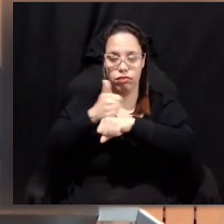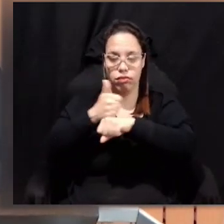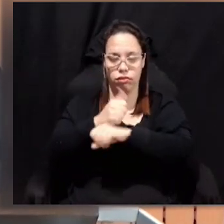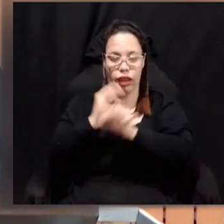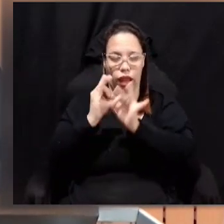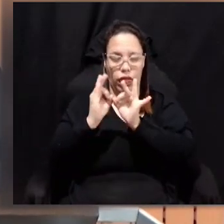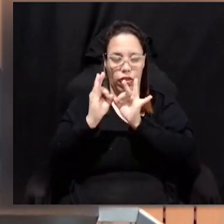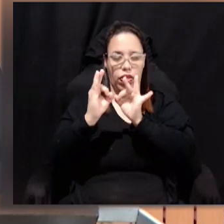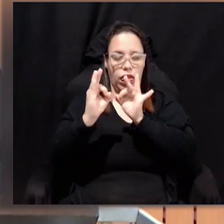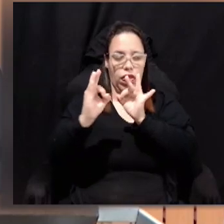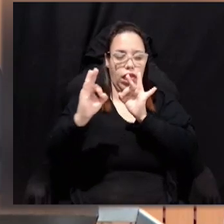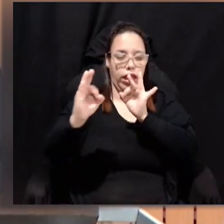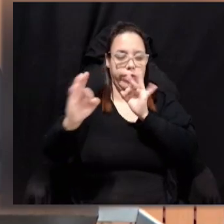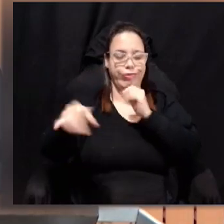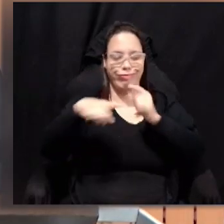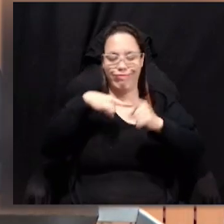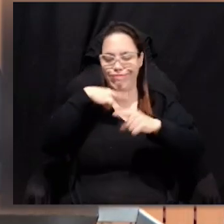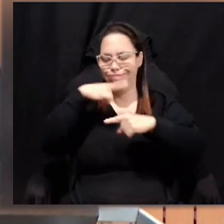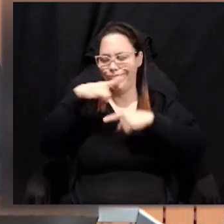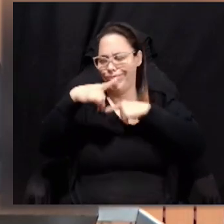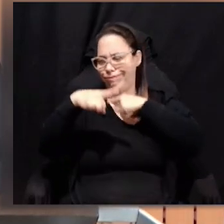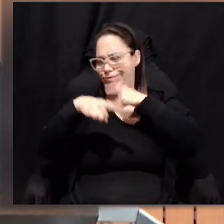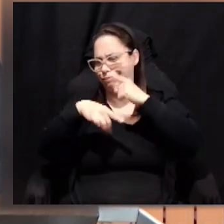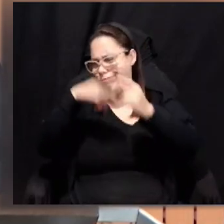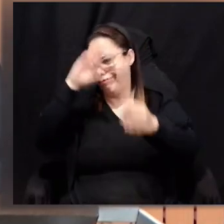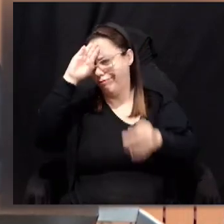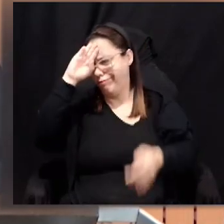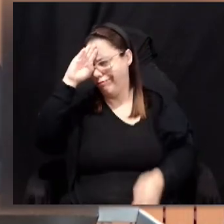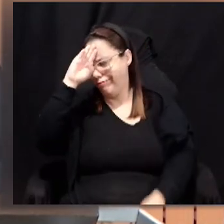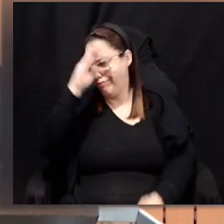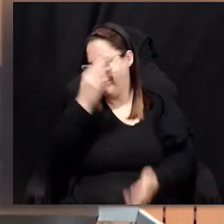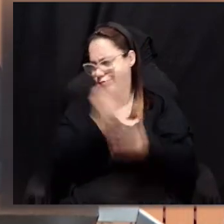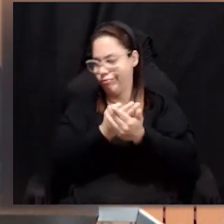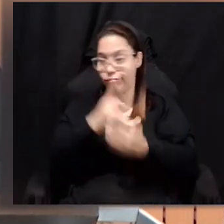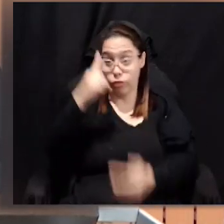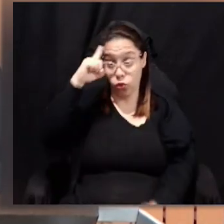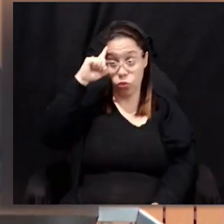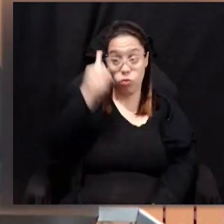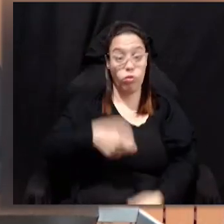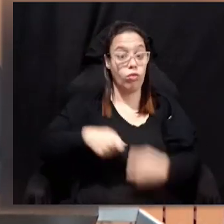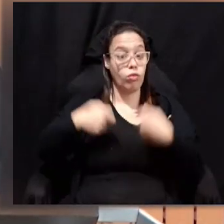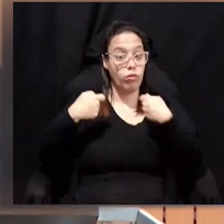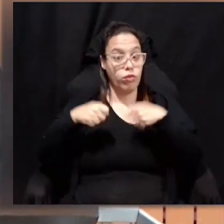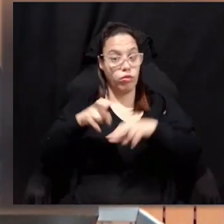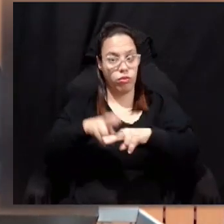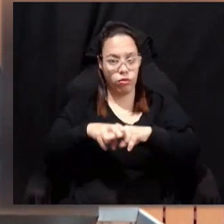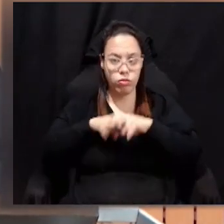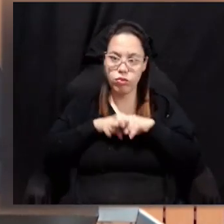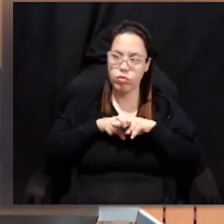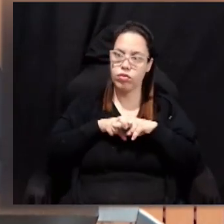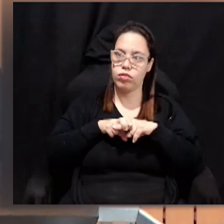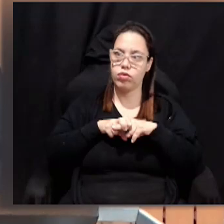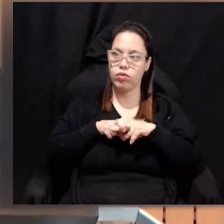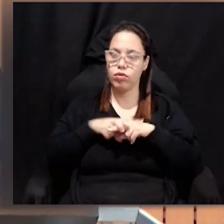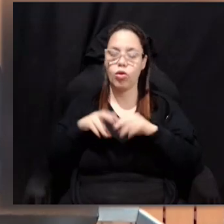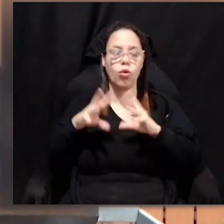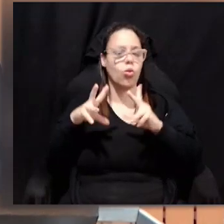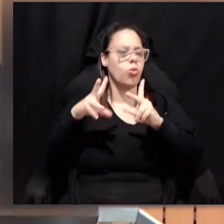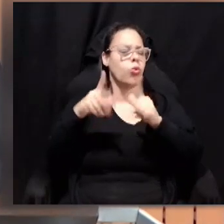de dúvidas, certezas e decisões. Por isso precisamos ter certeza, como